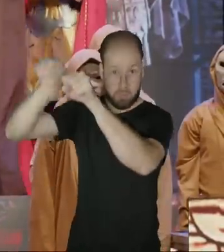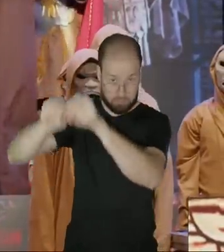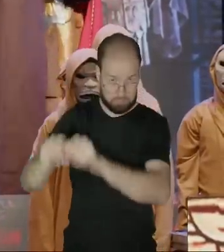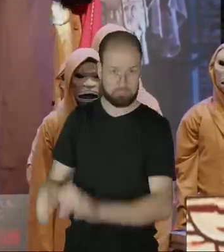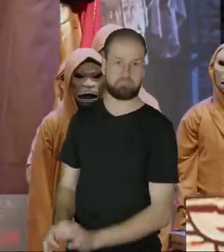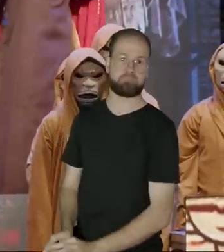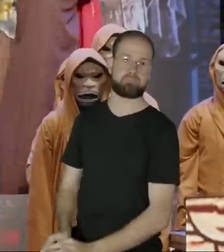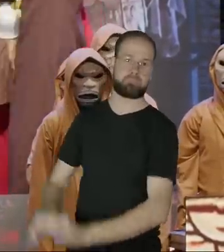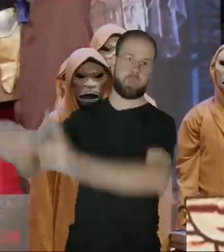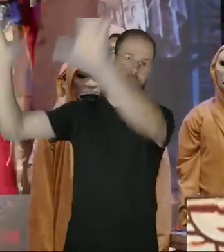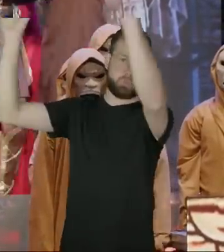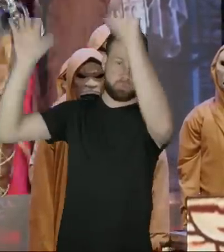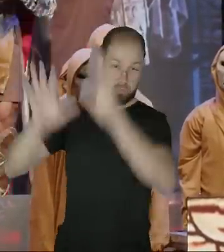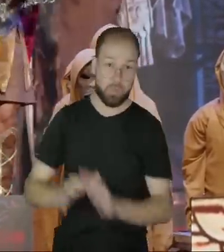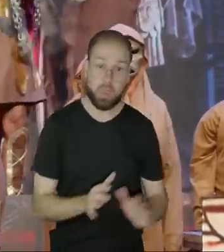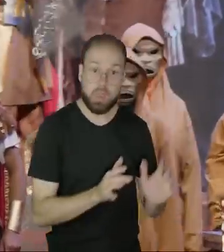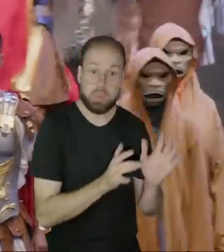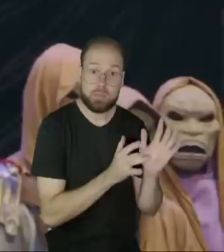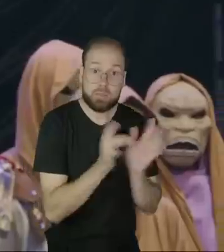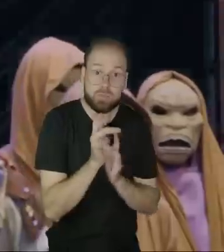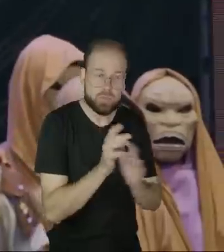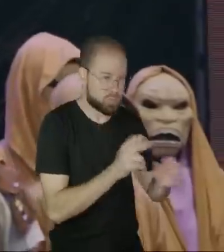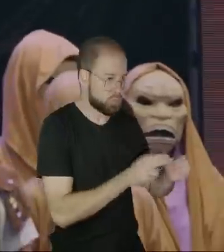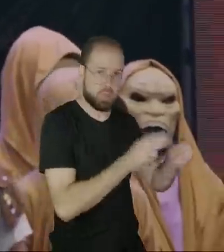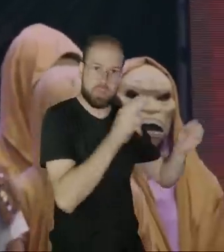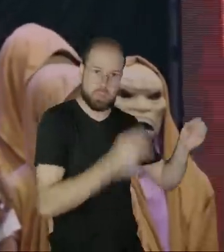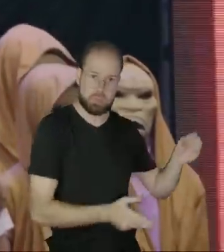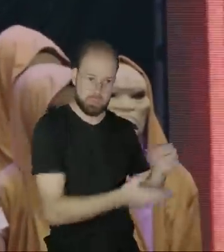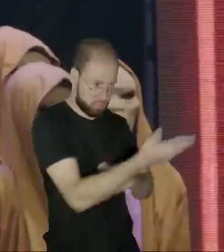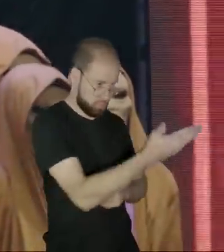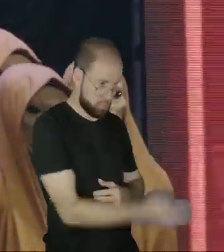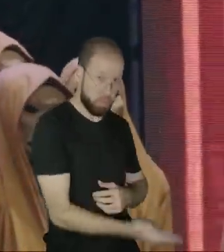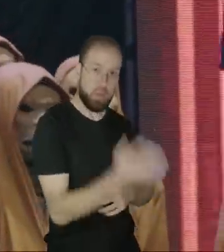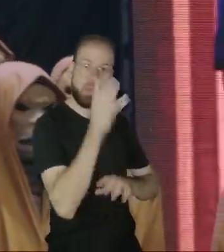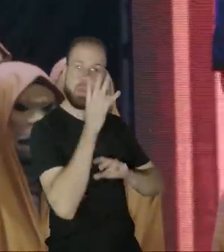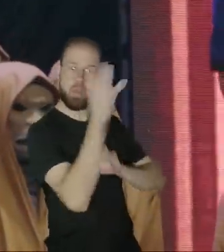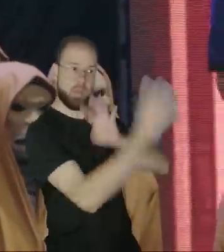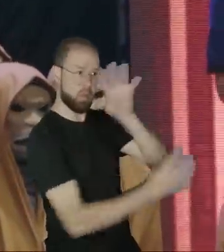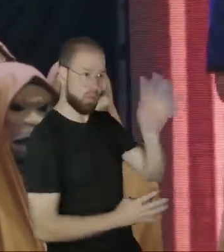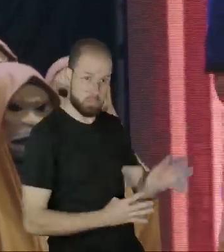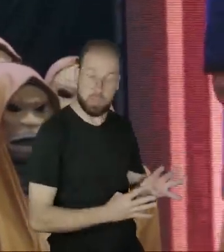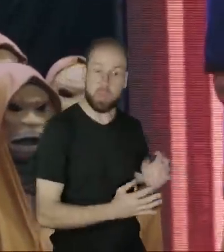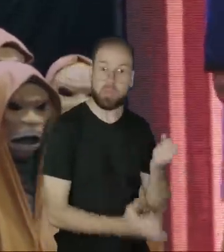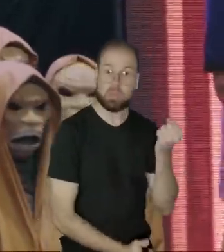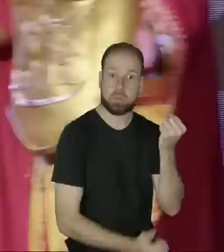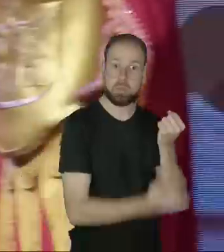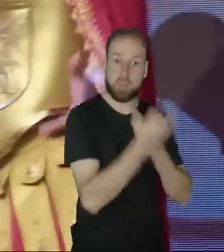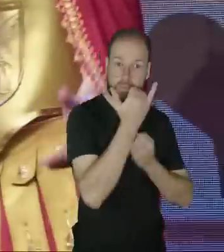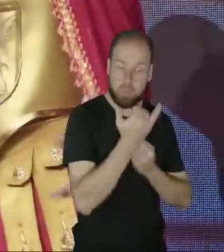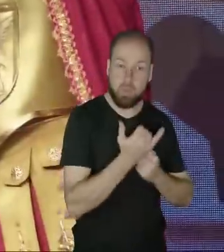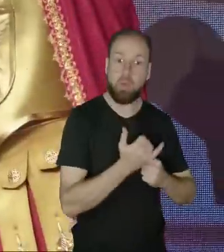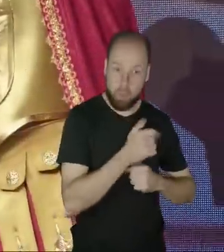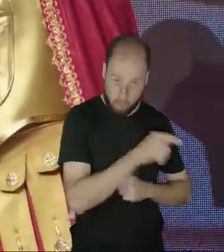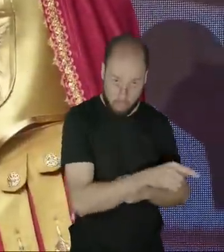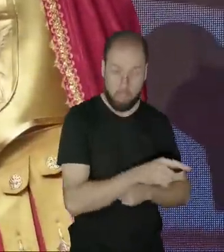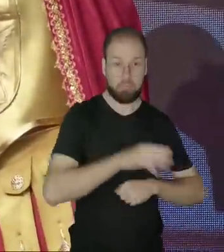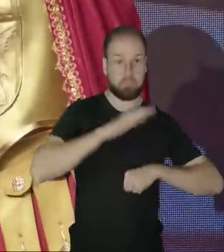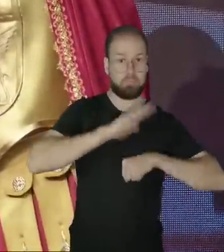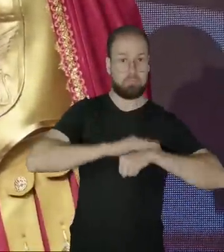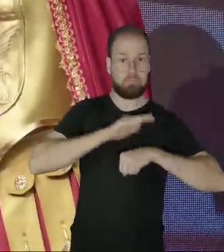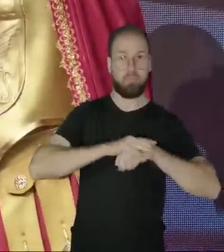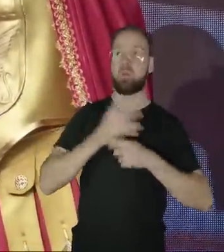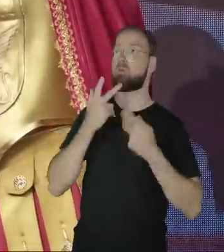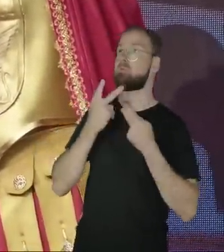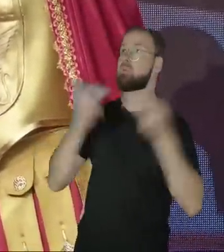libertado. E Jesus de Nazaré, acusado de traição por considerar o rei dos